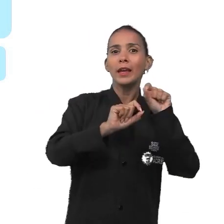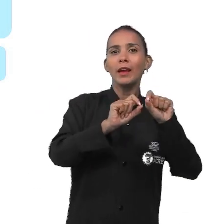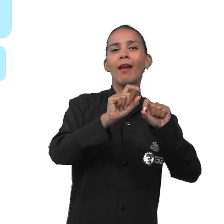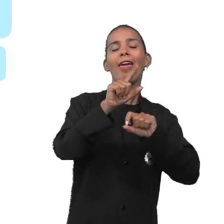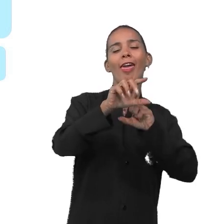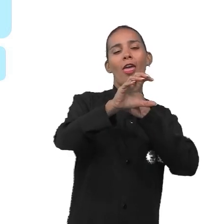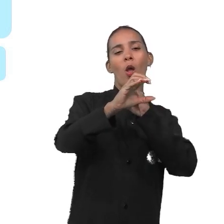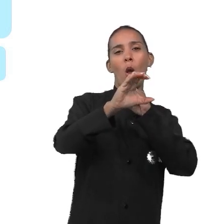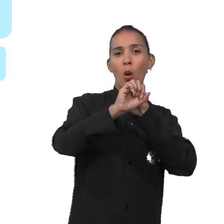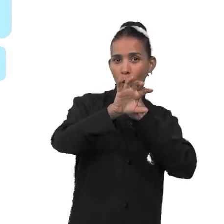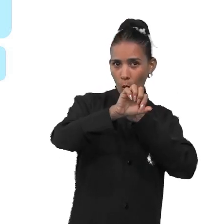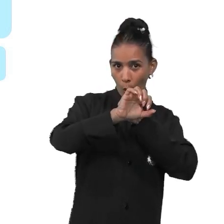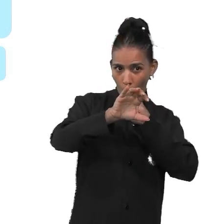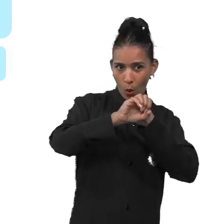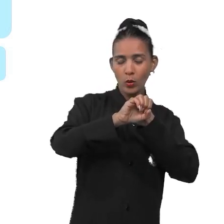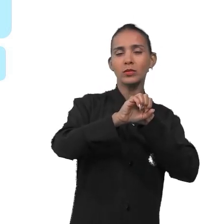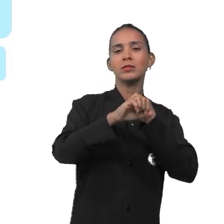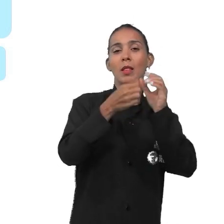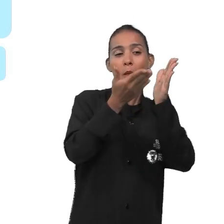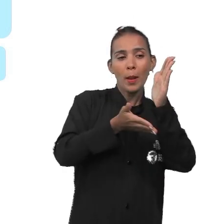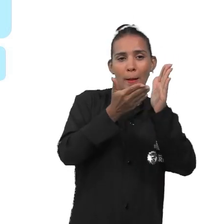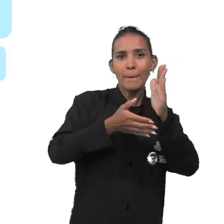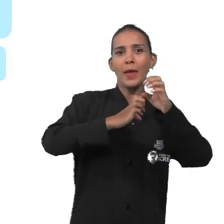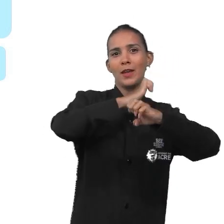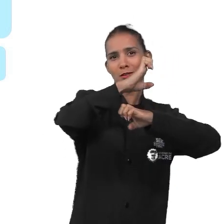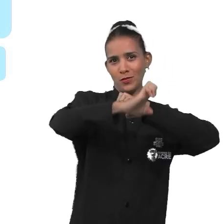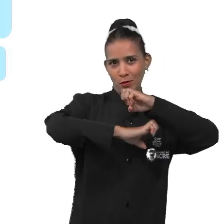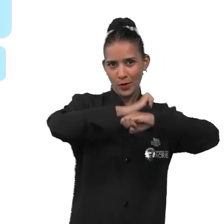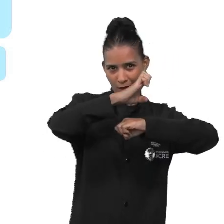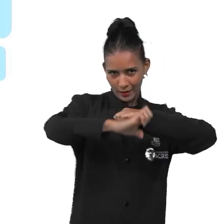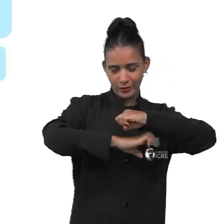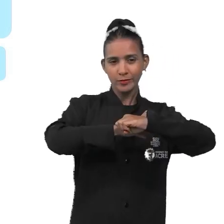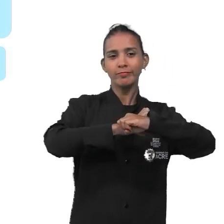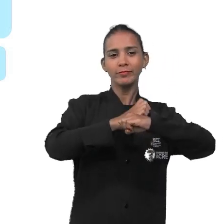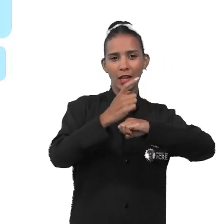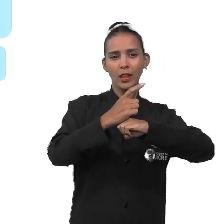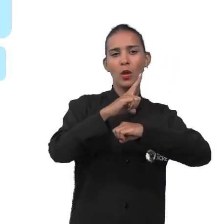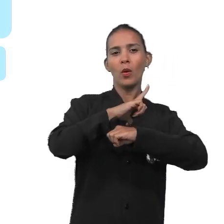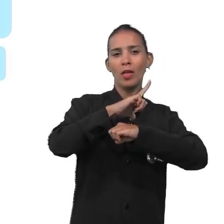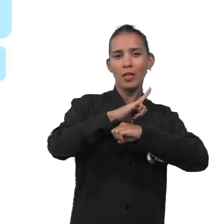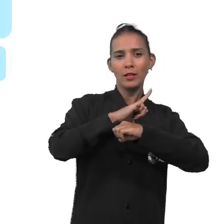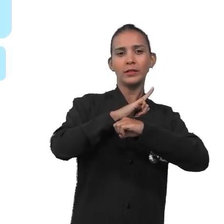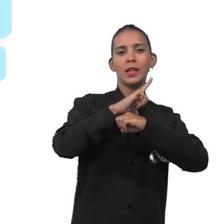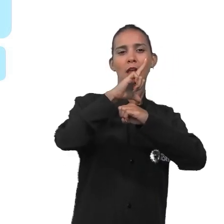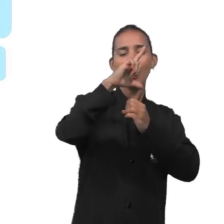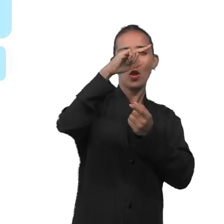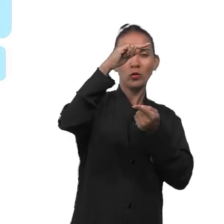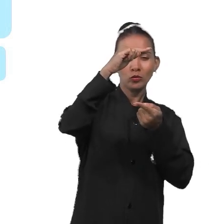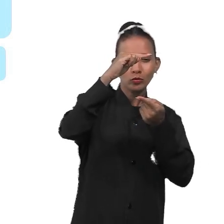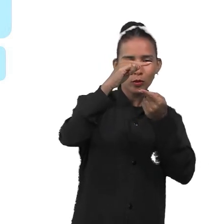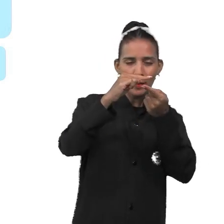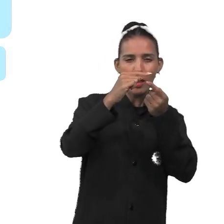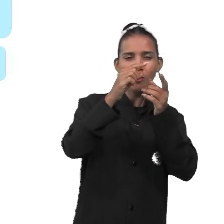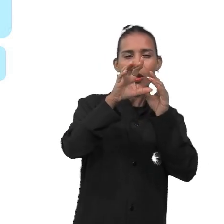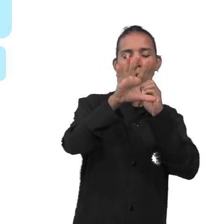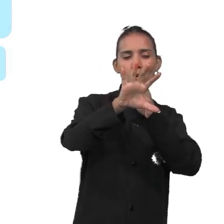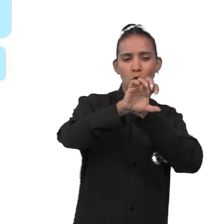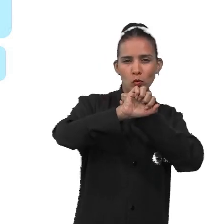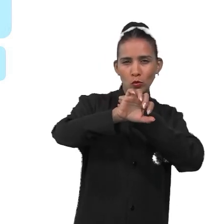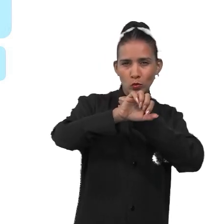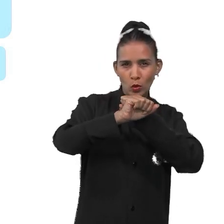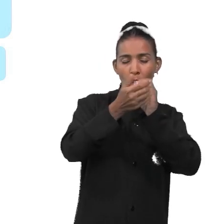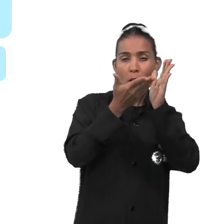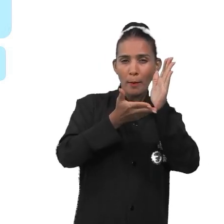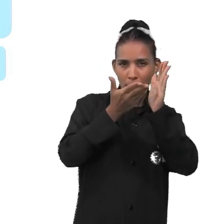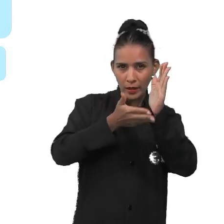ele vai perdendo elétrons, ele vai perdendo massa. Essa barrinha aqui, ela vai sendo corroída ao longo do tempo.